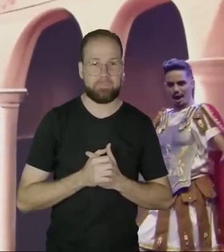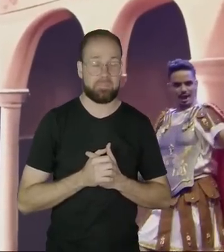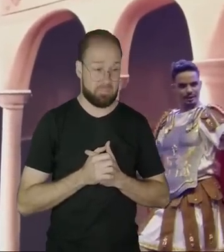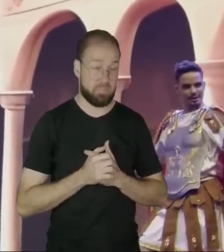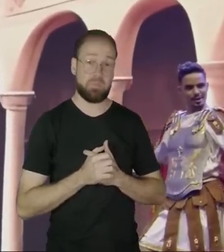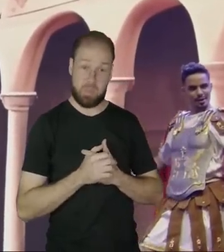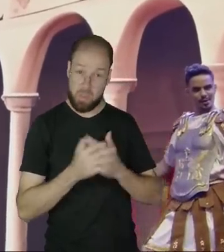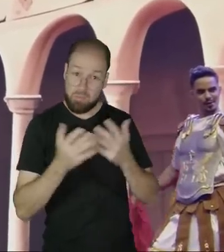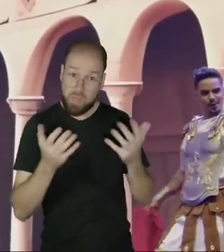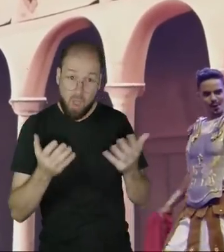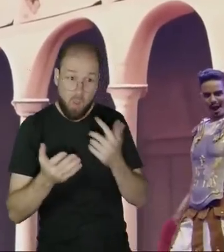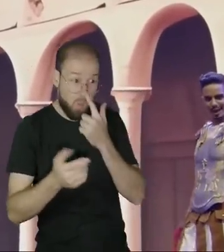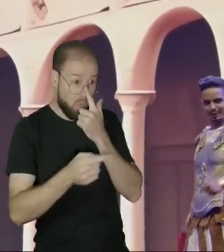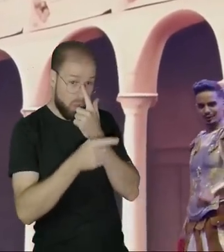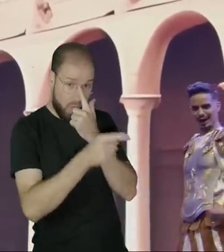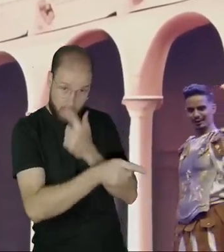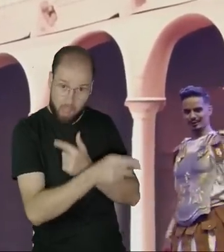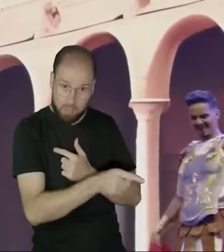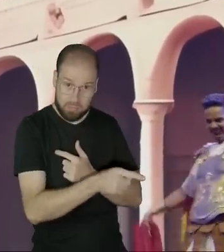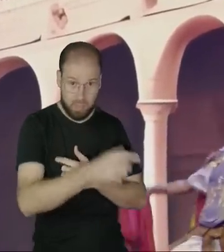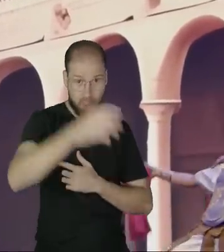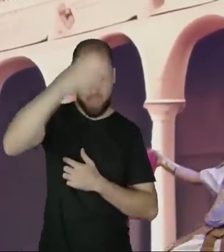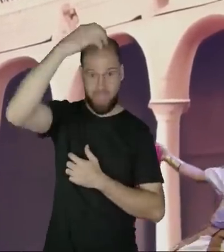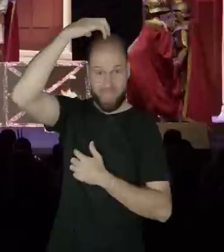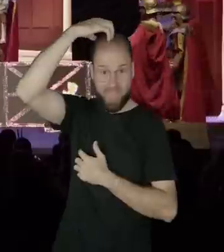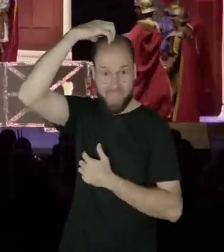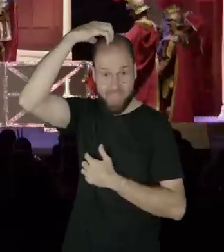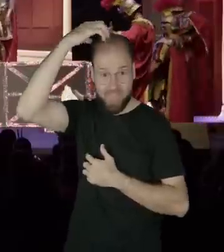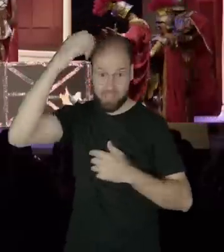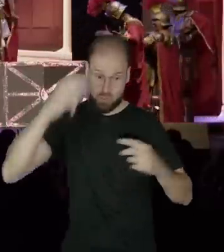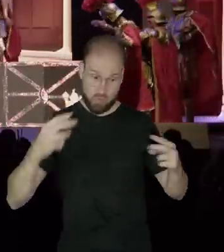Então é ele, o rei dos judeus.